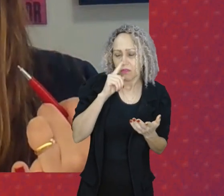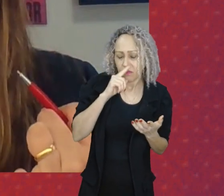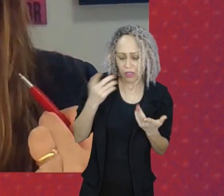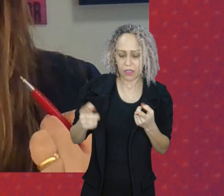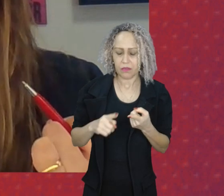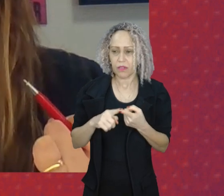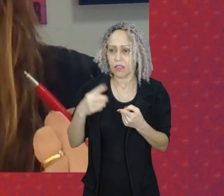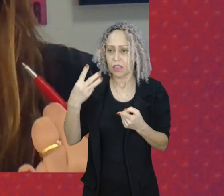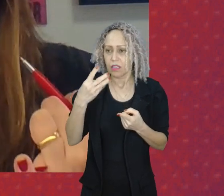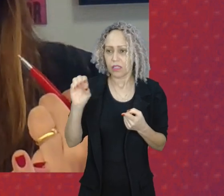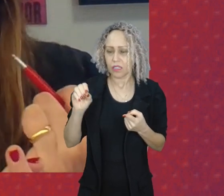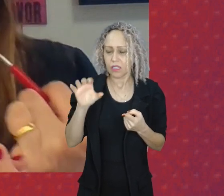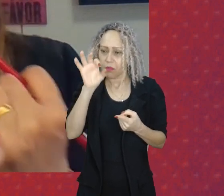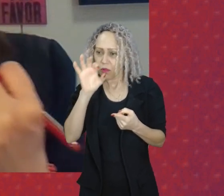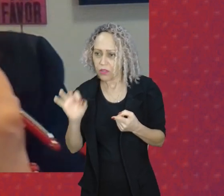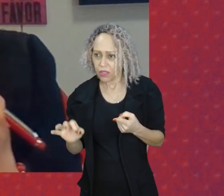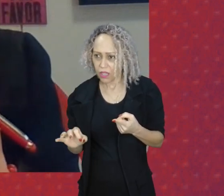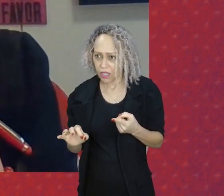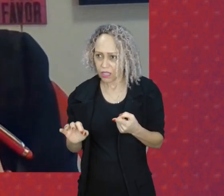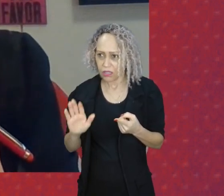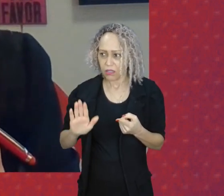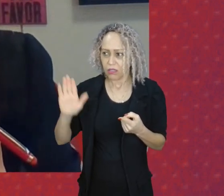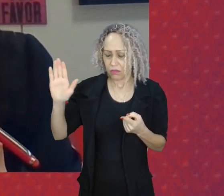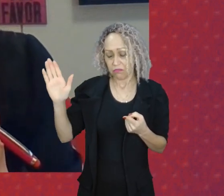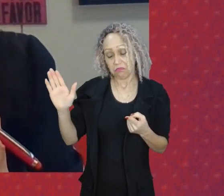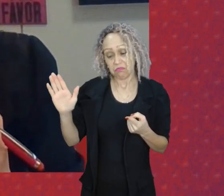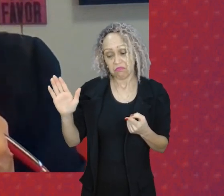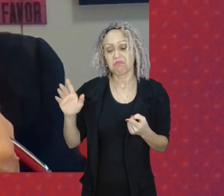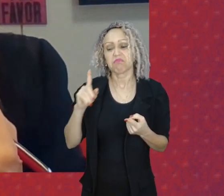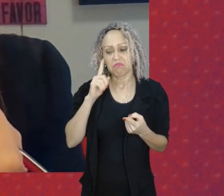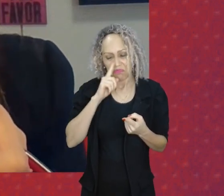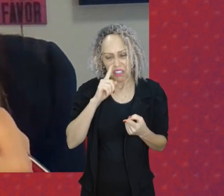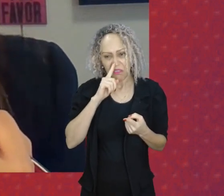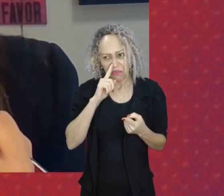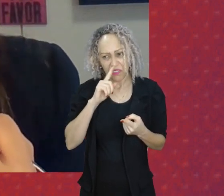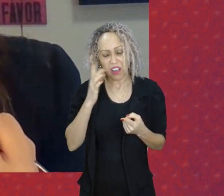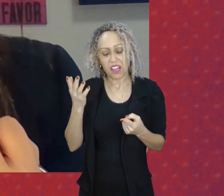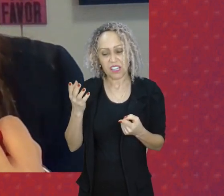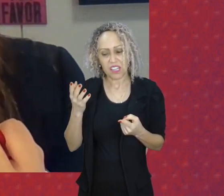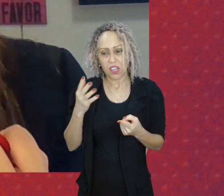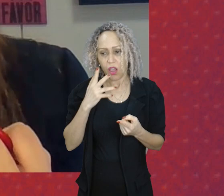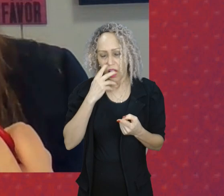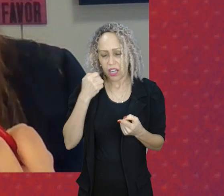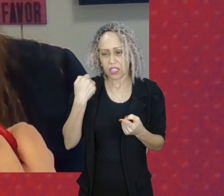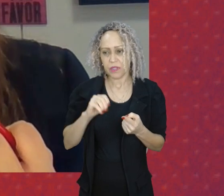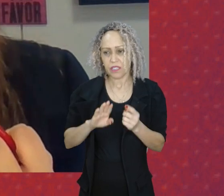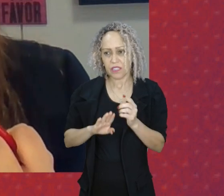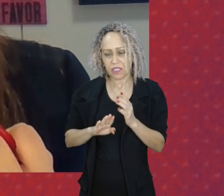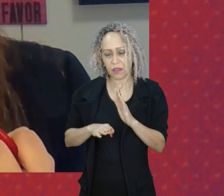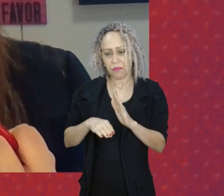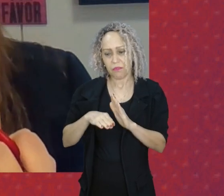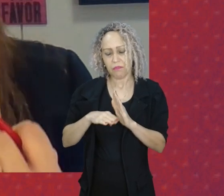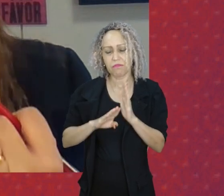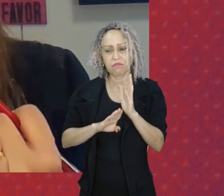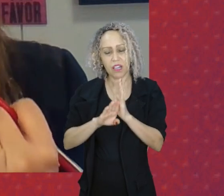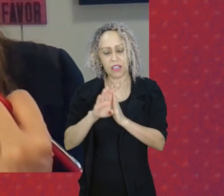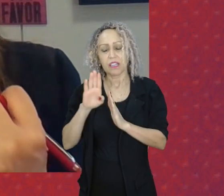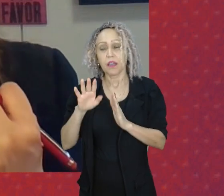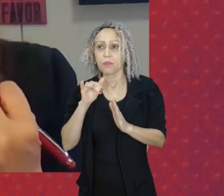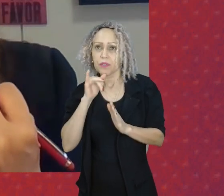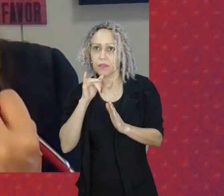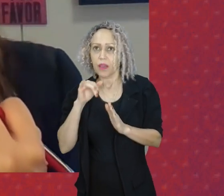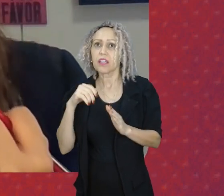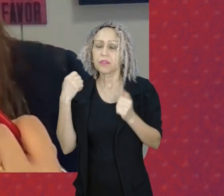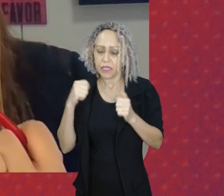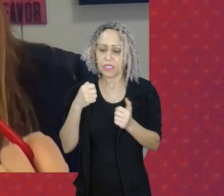de candidaturas, eu considero insuficiente, porque a gente teria que ter uma reserva de assentos no parlamento para que, né,